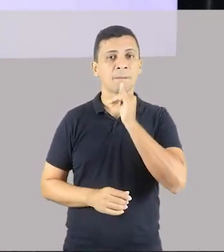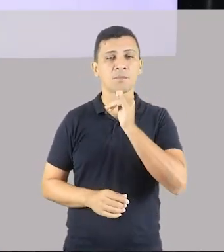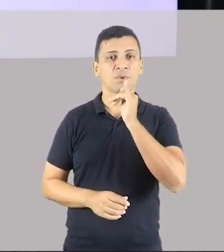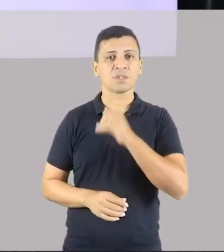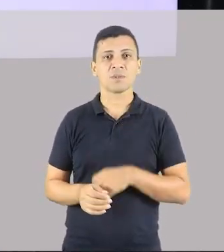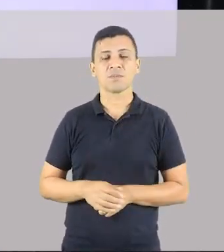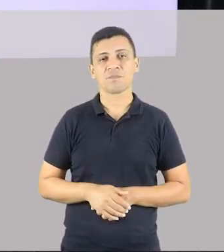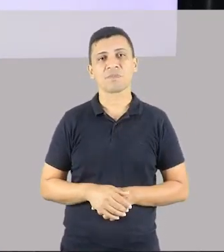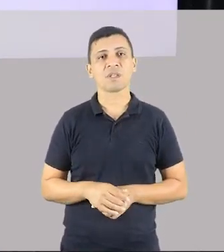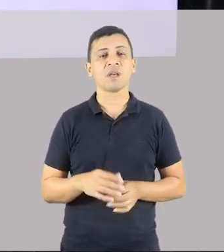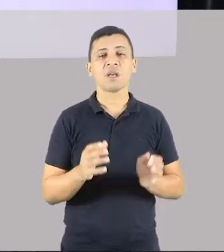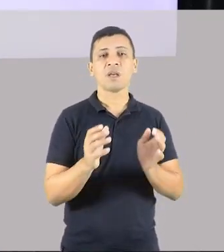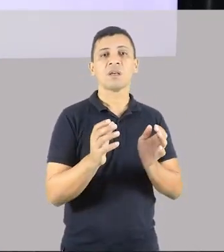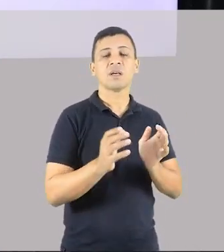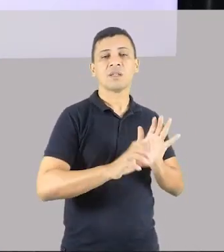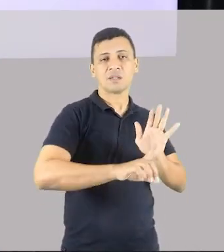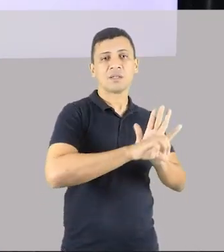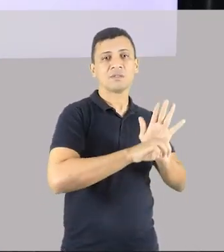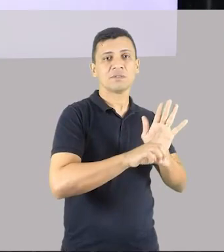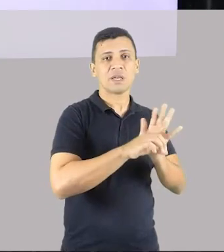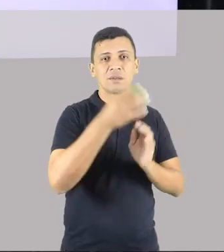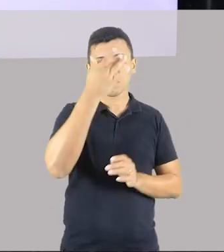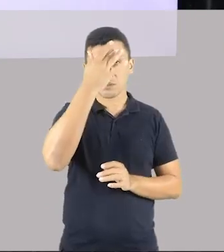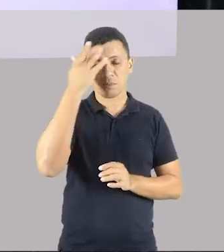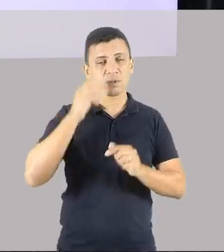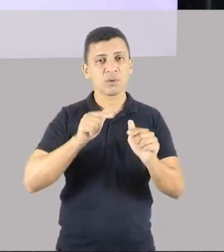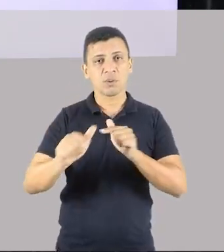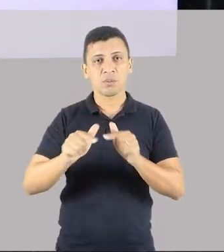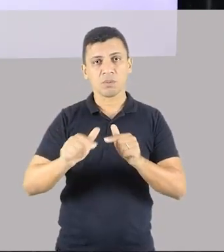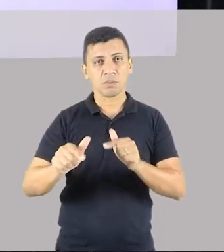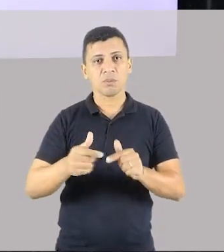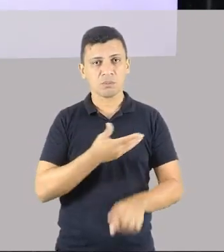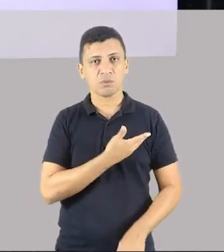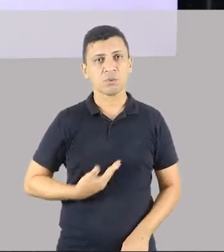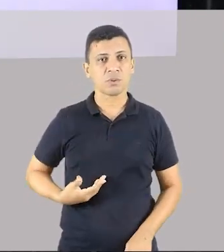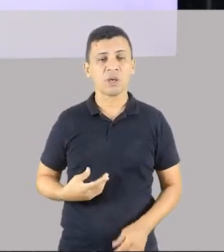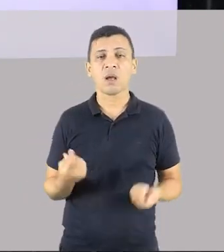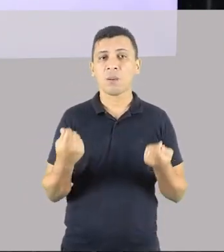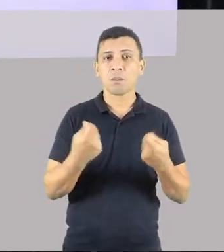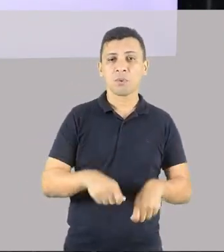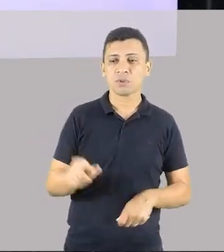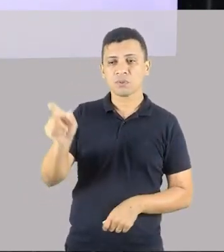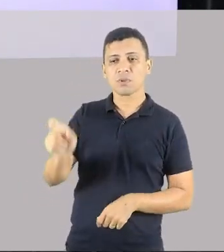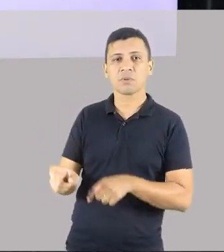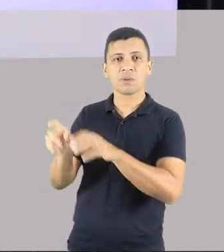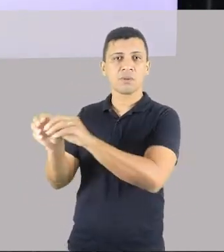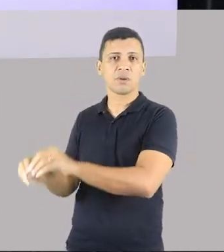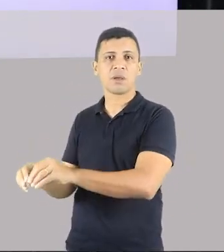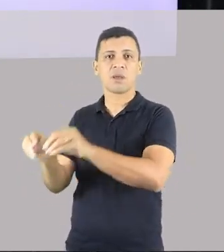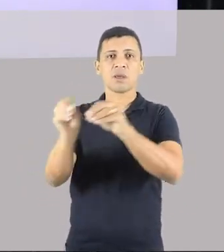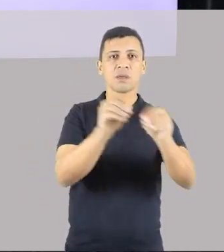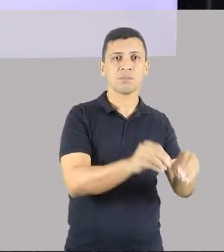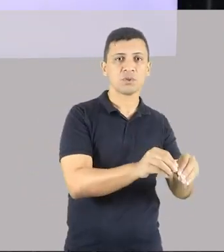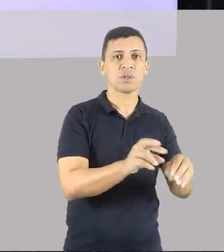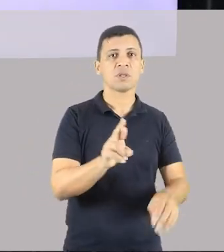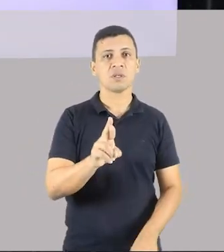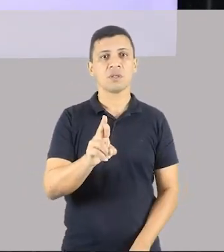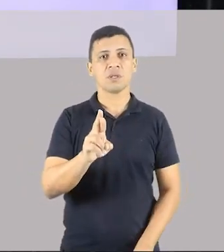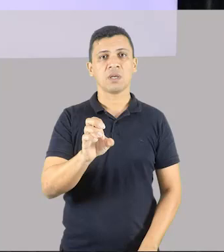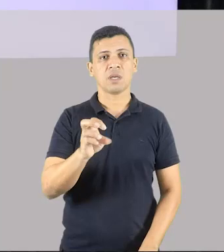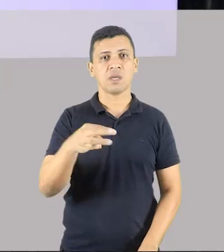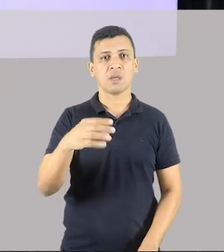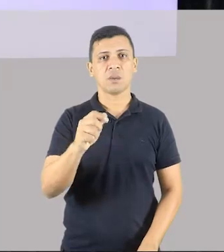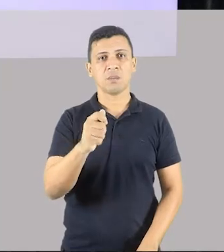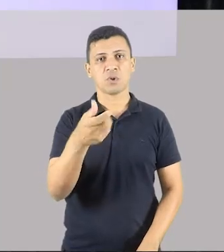no Estatuto dos Servidores Públicos, nós temos a remoção, a possibilidade de remoção do servidor público. Essa remoção tem que